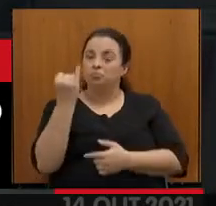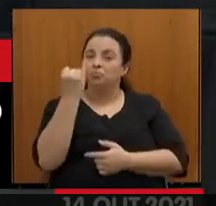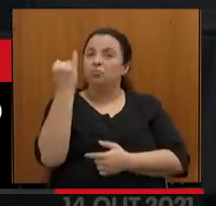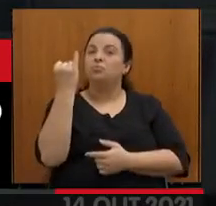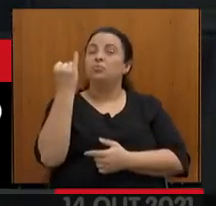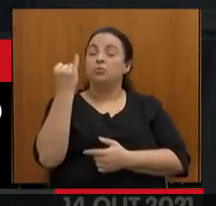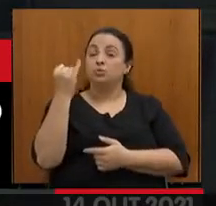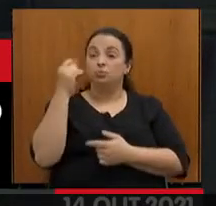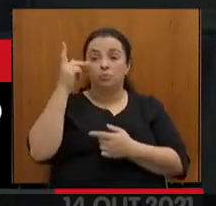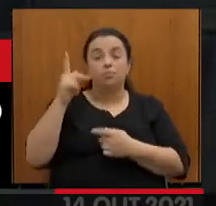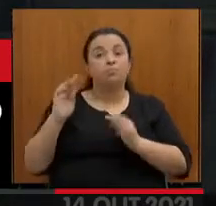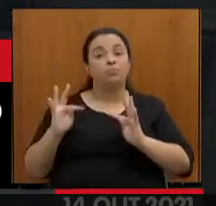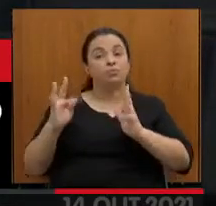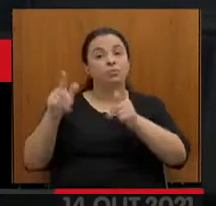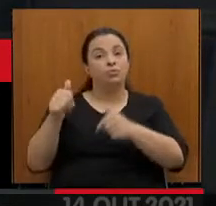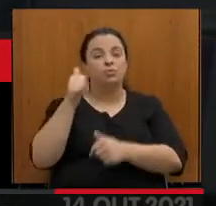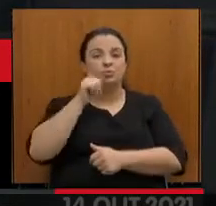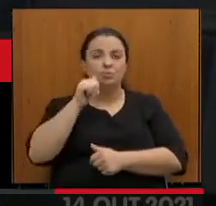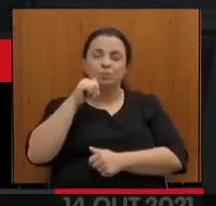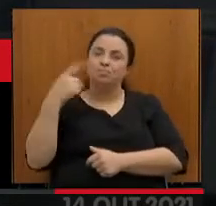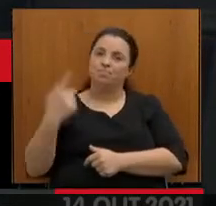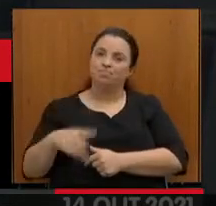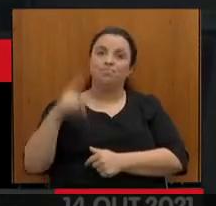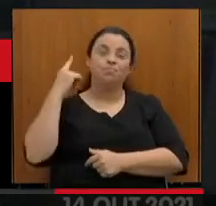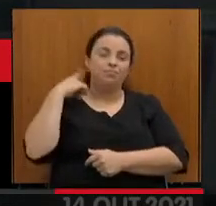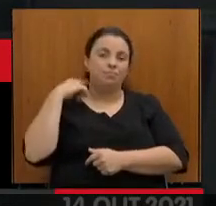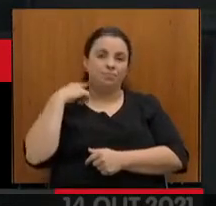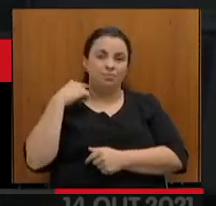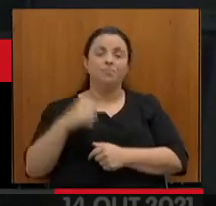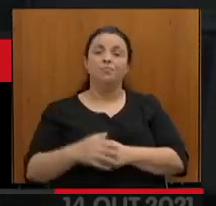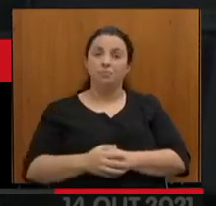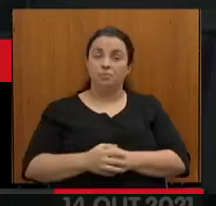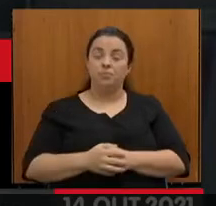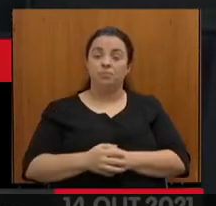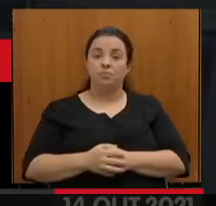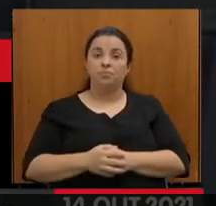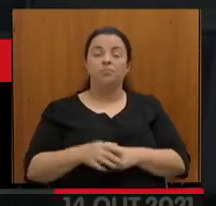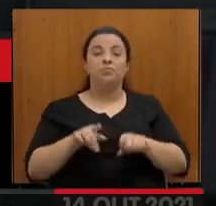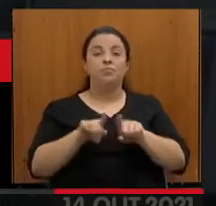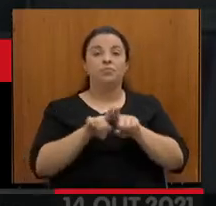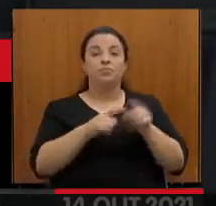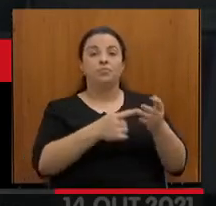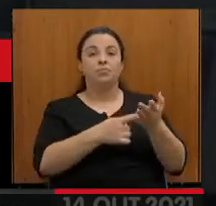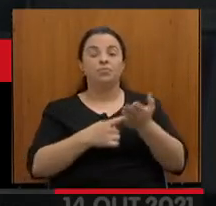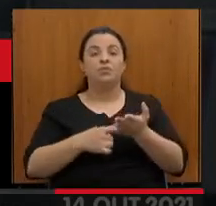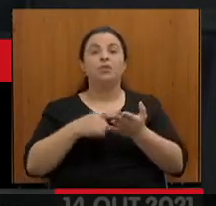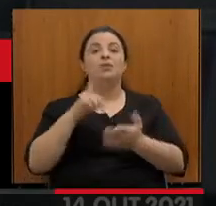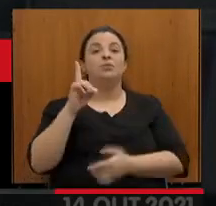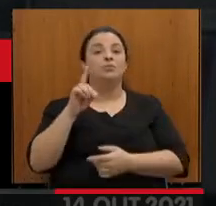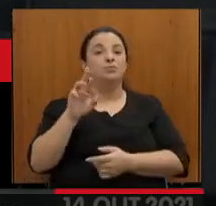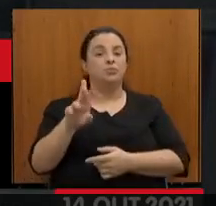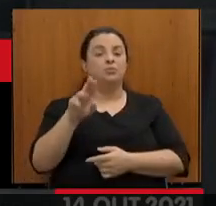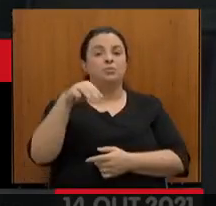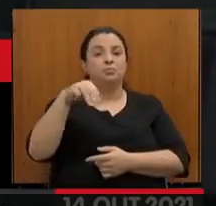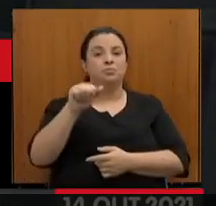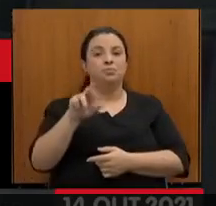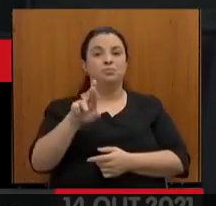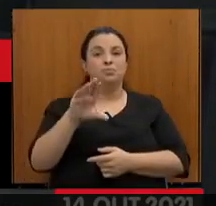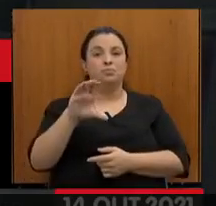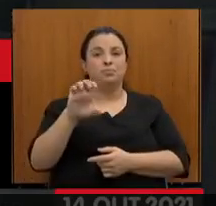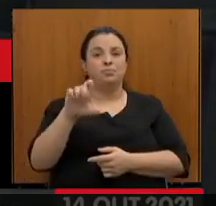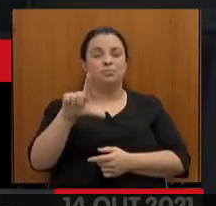mulheres do Estado de Minas Gerais. Gostaria de convidar também a doutora Marcela Damásio, que é